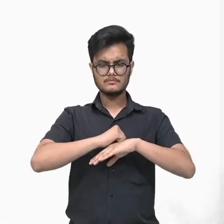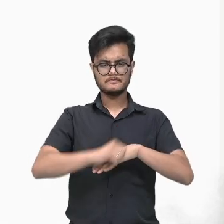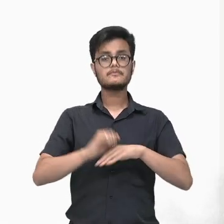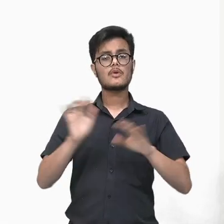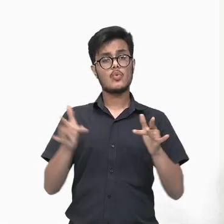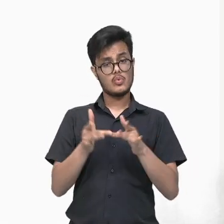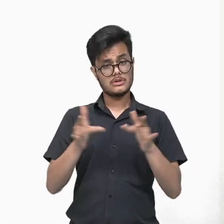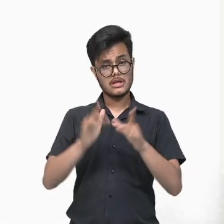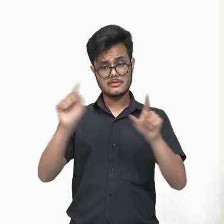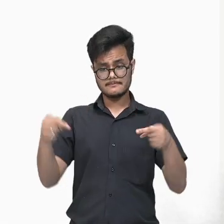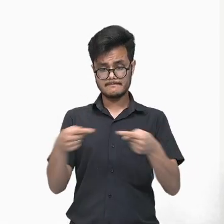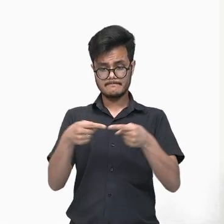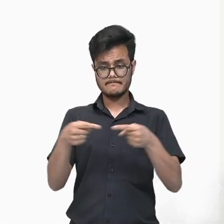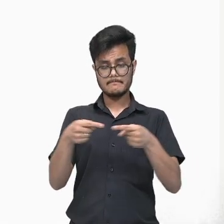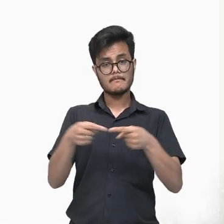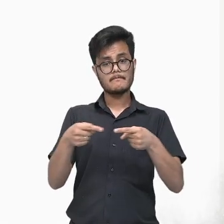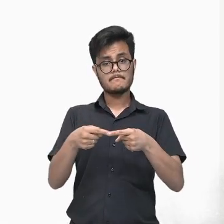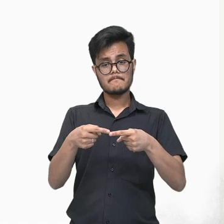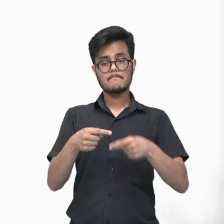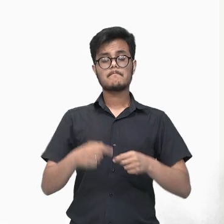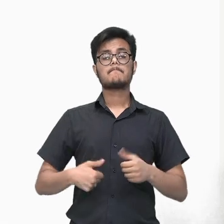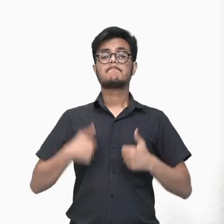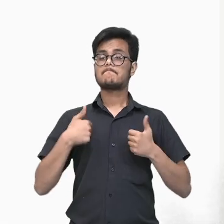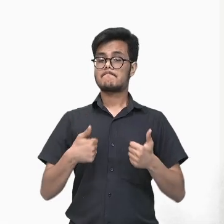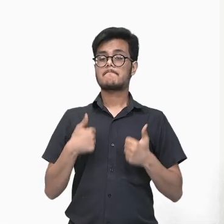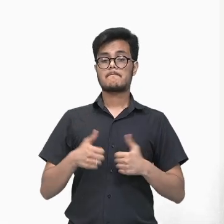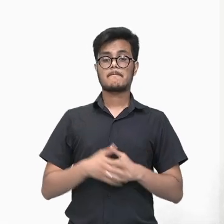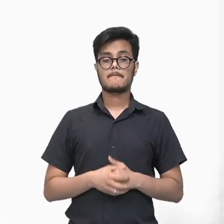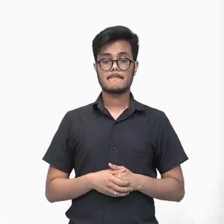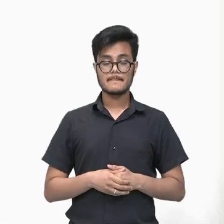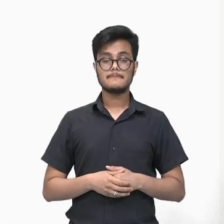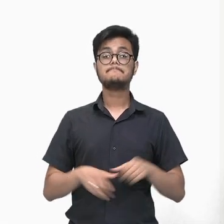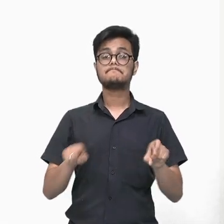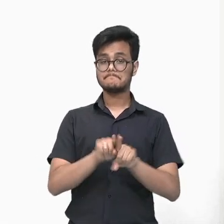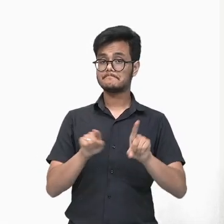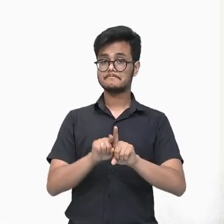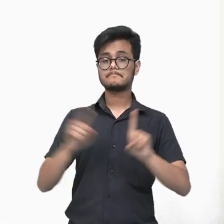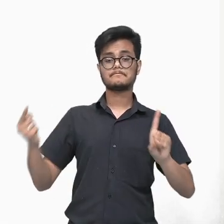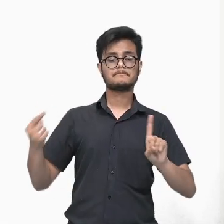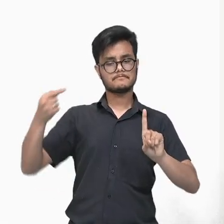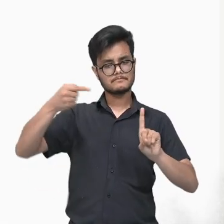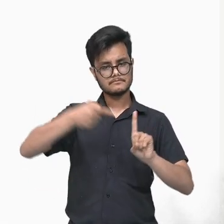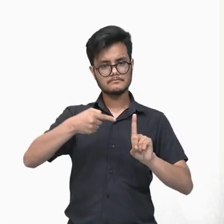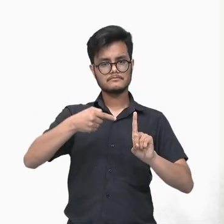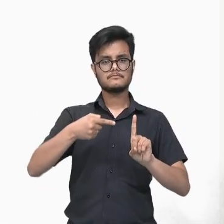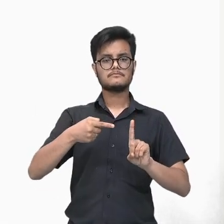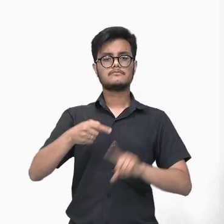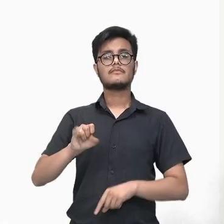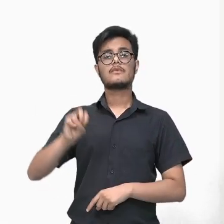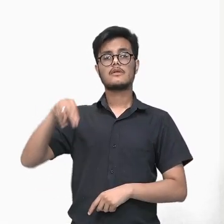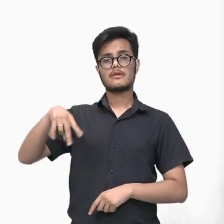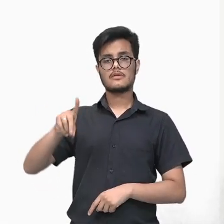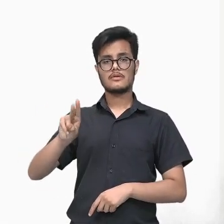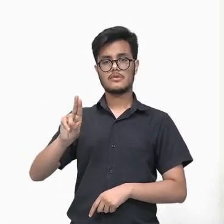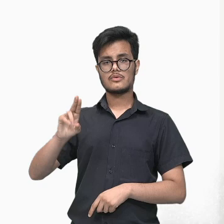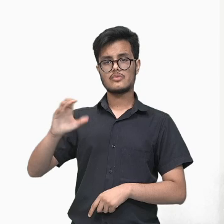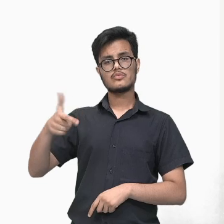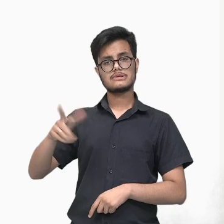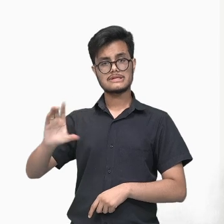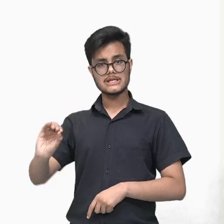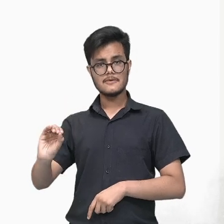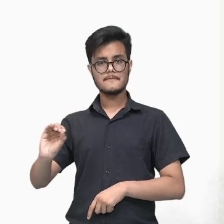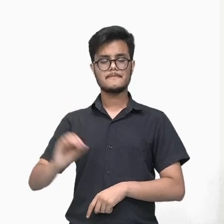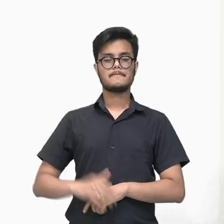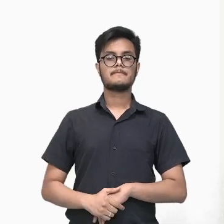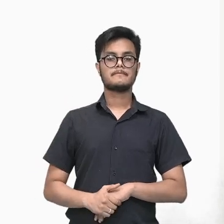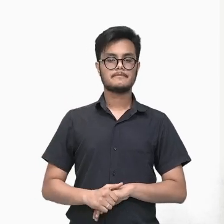contato, se colocaram as esferas em contato, e nessa foi apenas uma aproximação, que temos